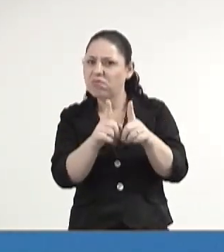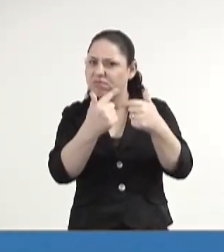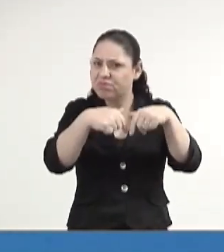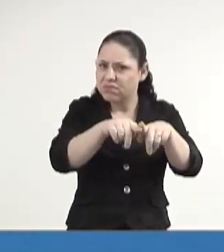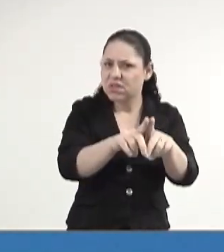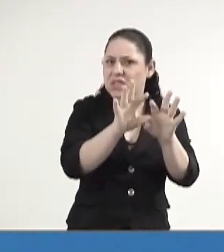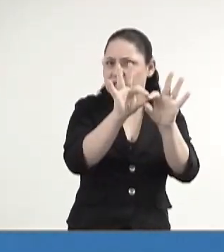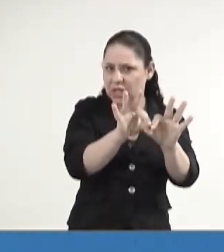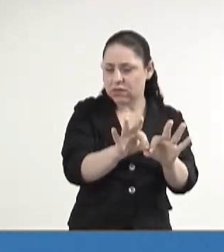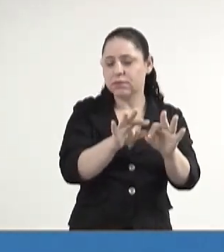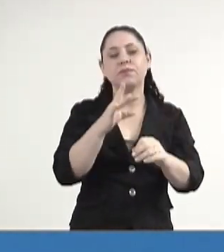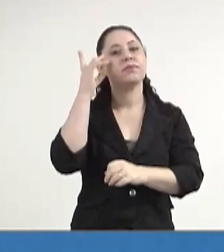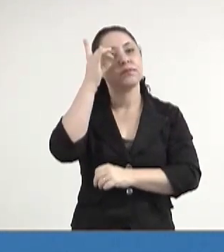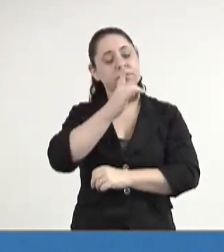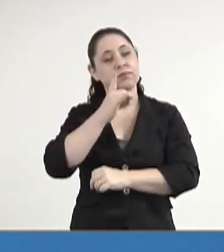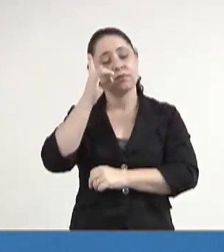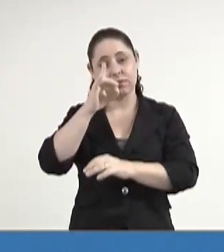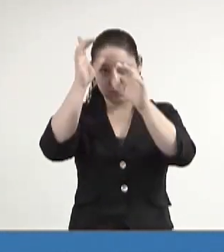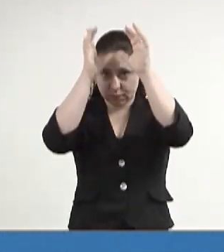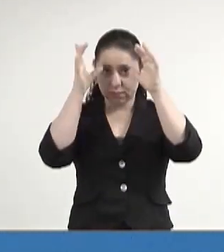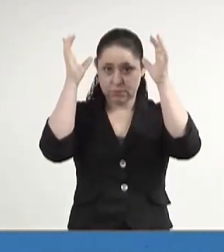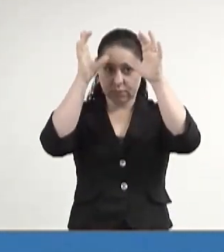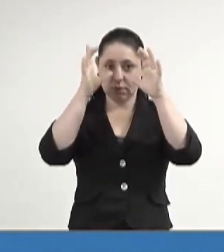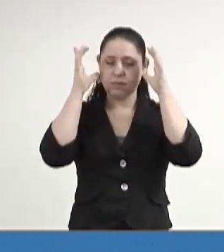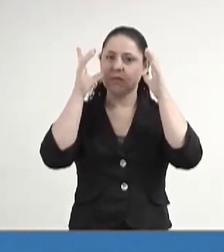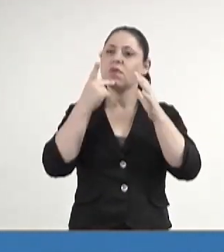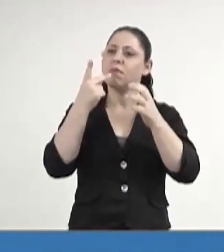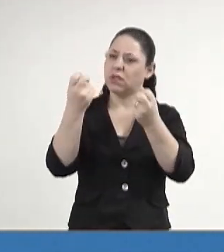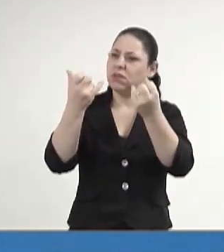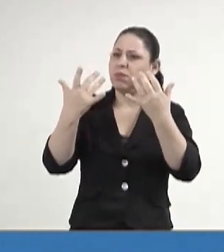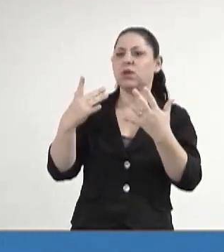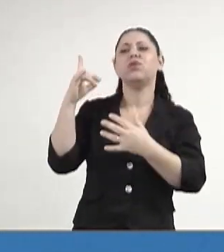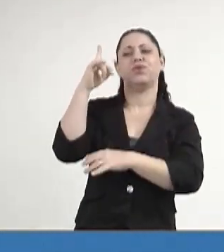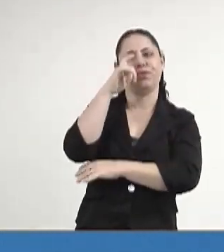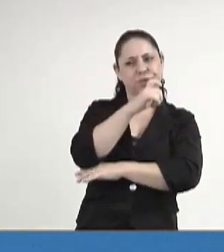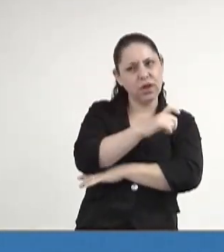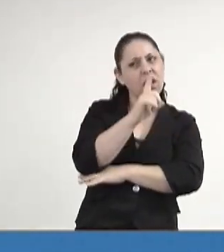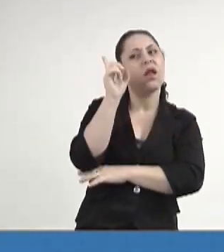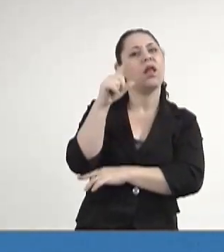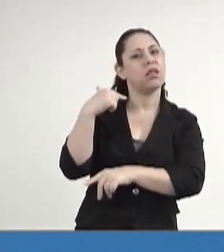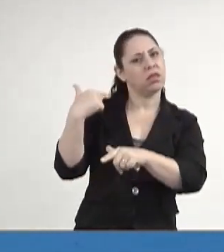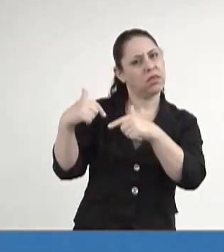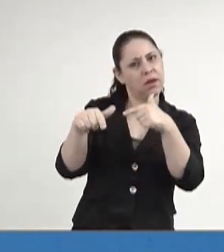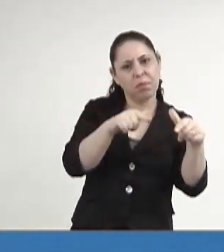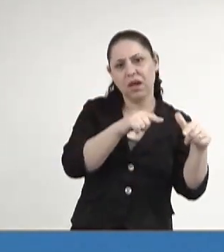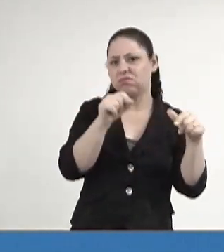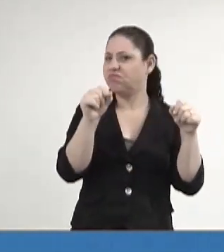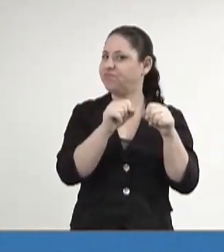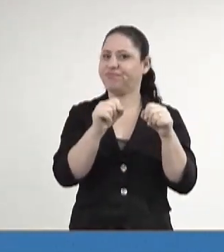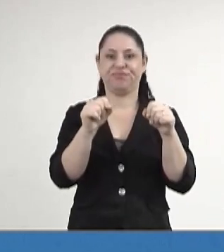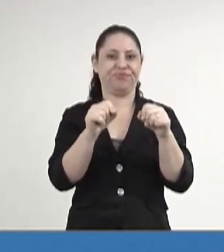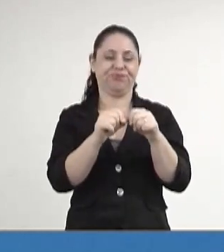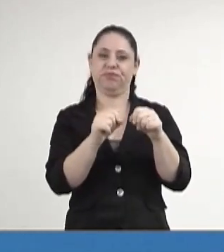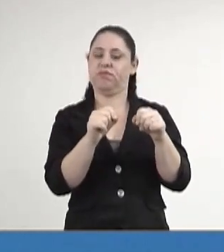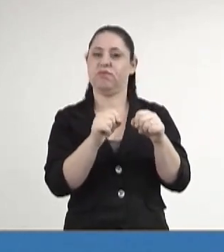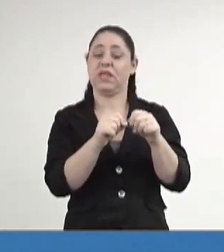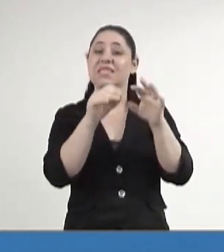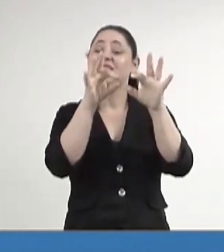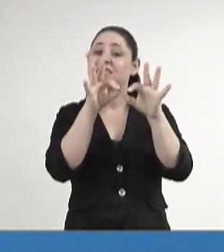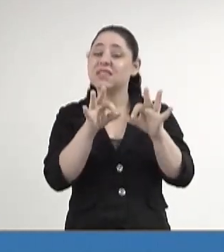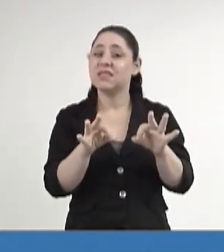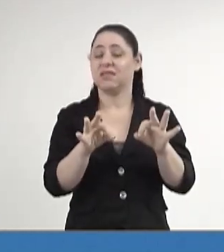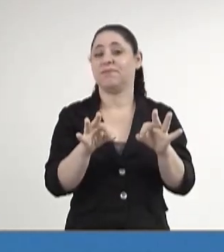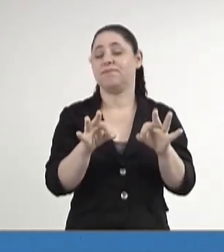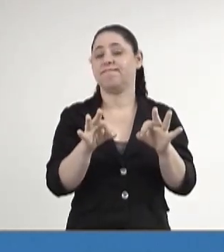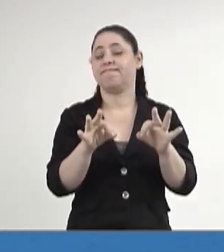dessa parceria e que o deputado Caravina acaba de vir aqui dizer também das dificuldades e do trabalho que não tem sido prestado, né,